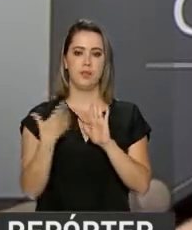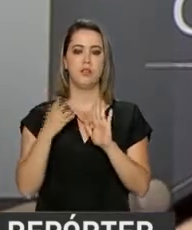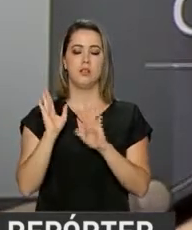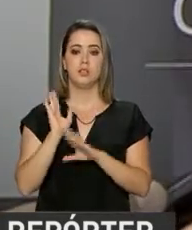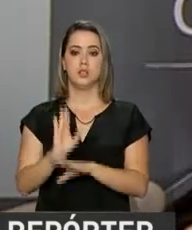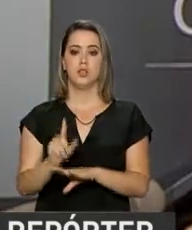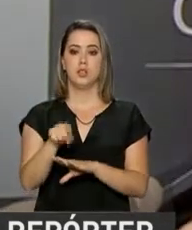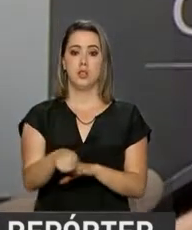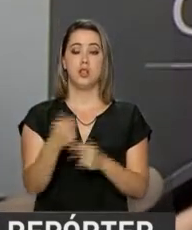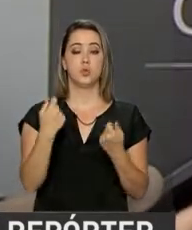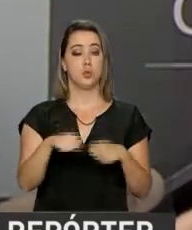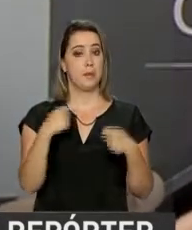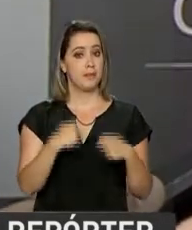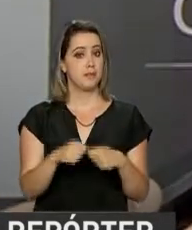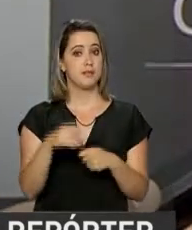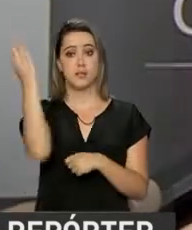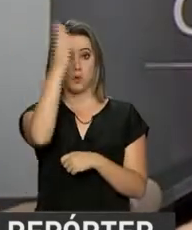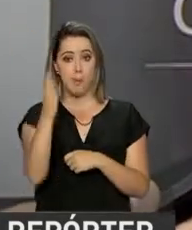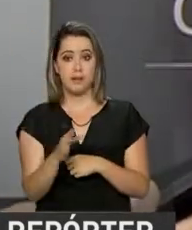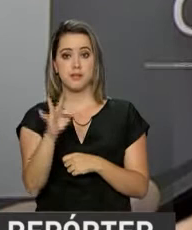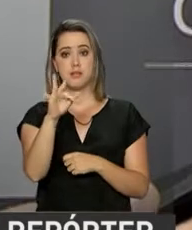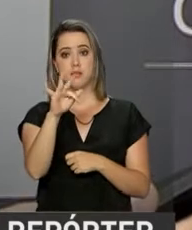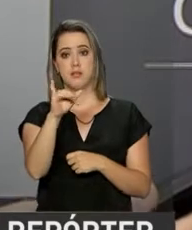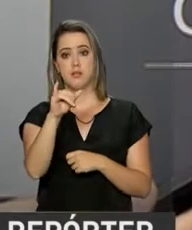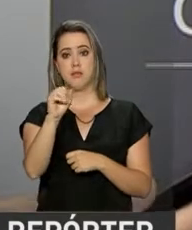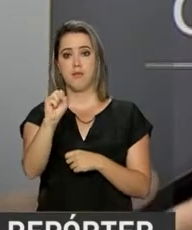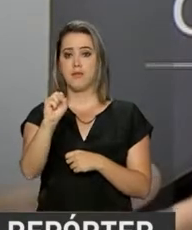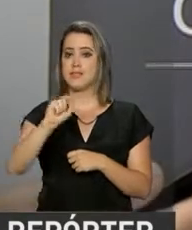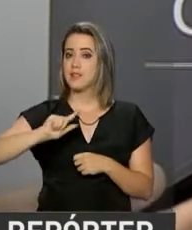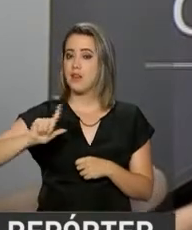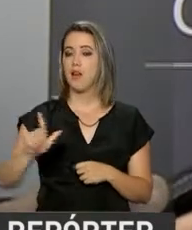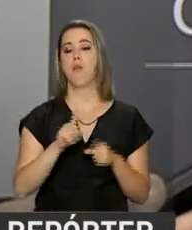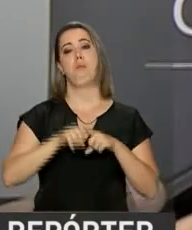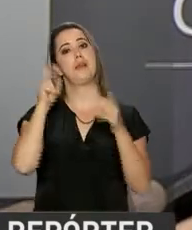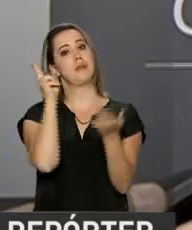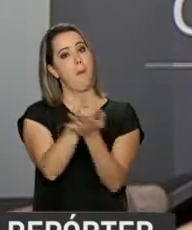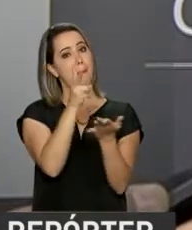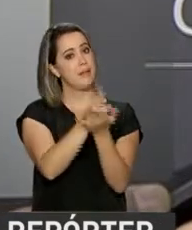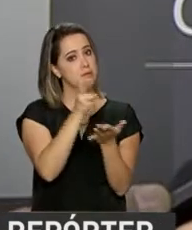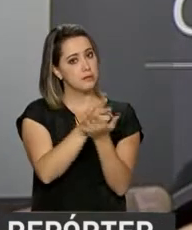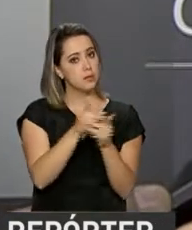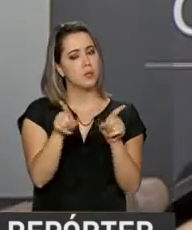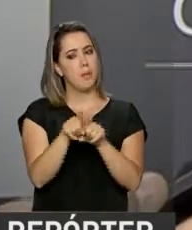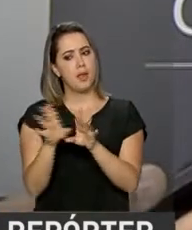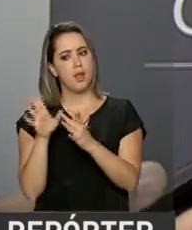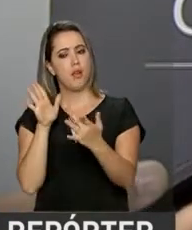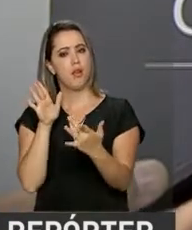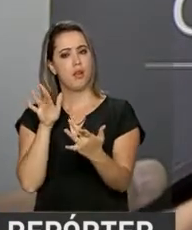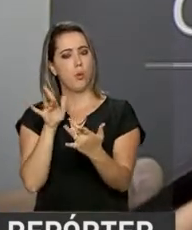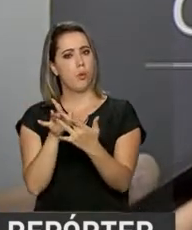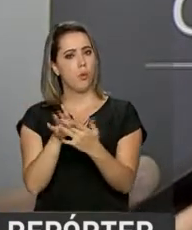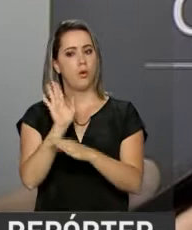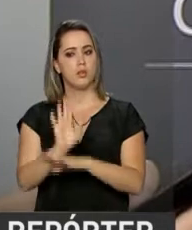necessidades fiscais do país aaa as mudanças têm que fazer um lançamento mas ao mesmo tempo foi ao encontro das necessidades